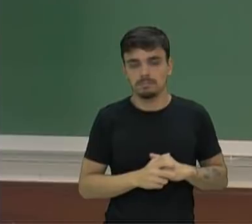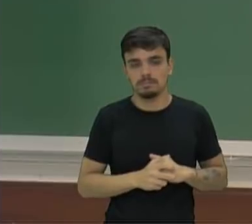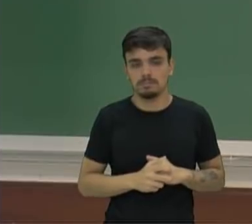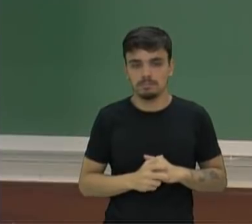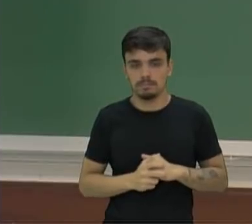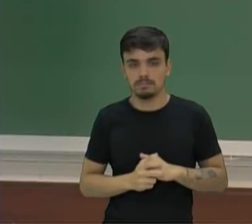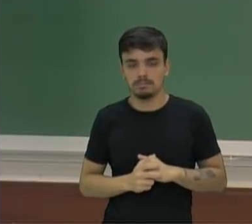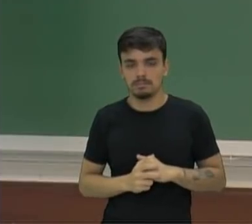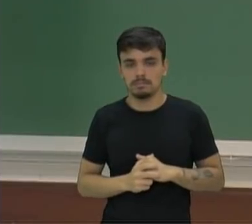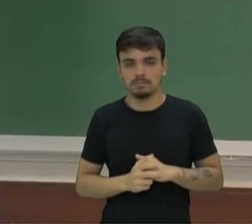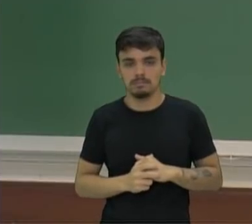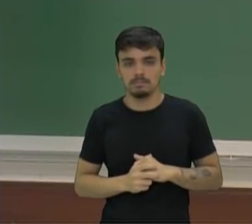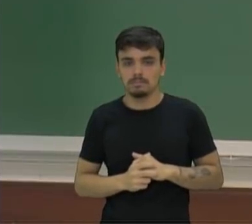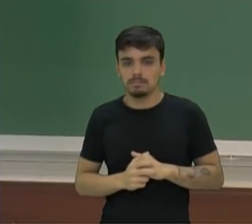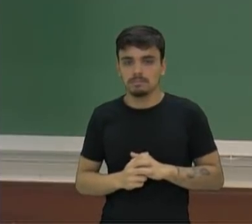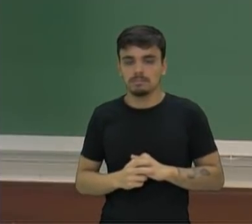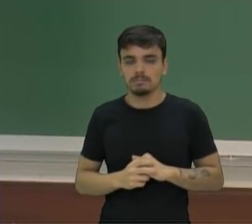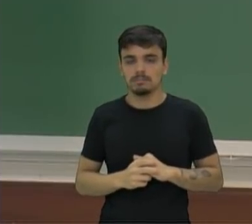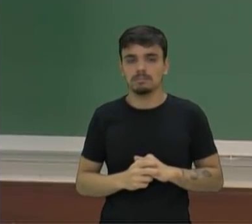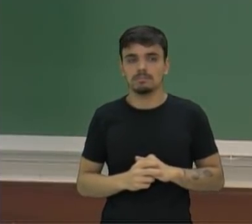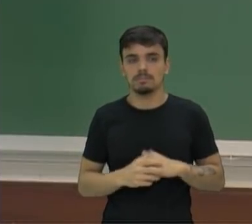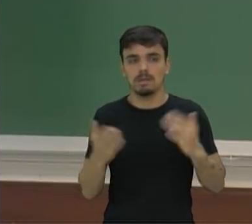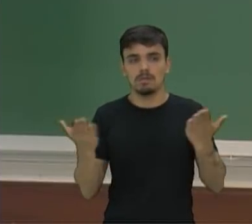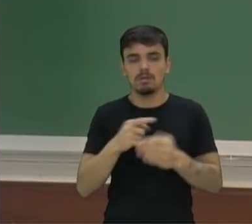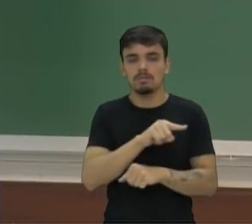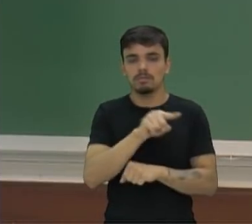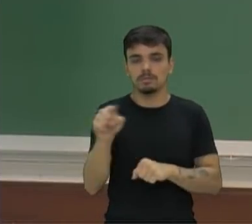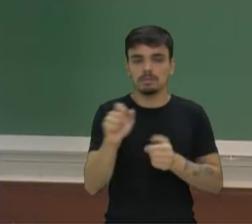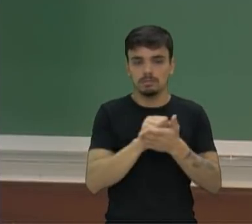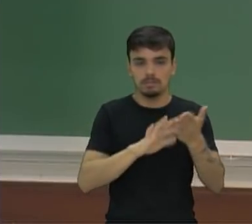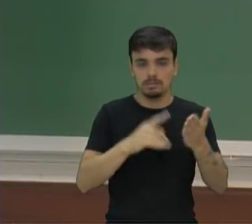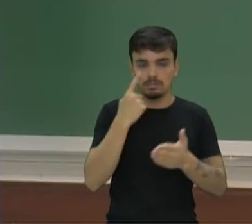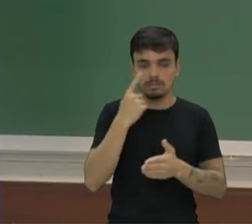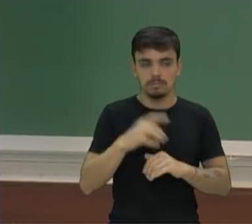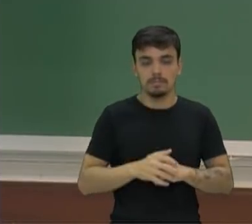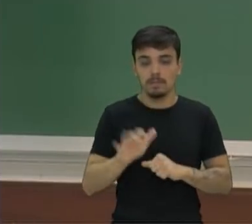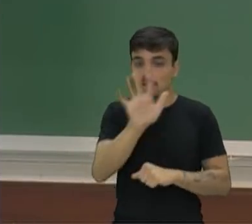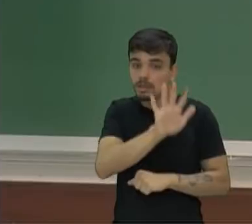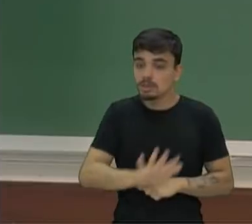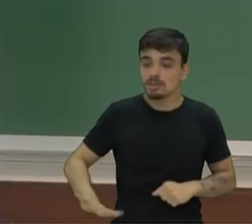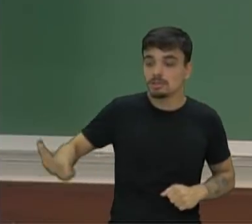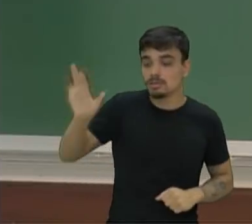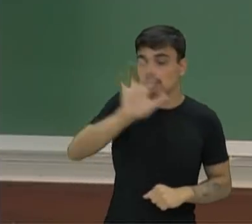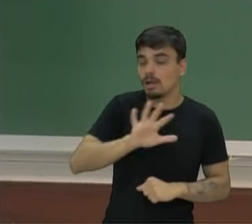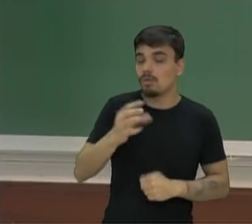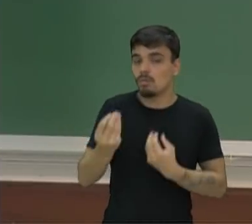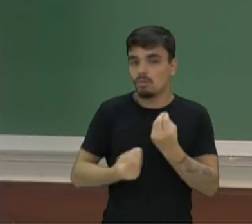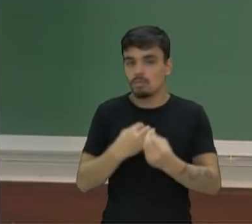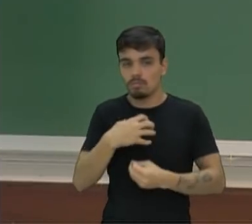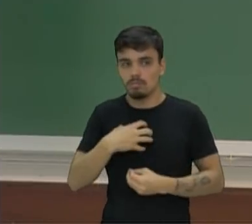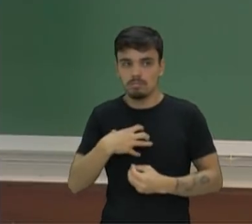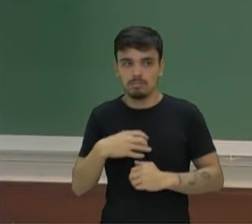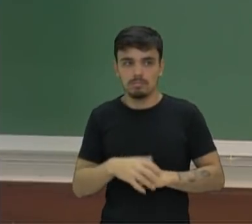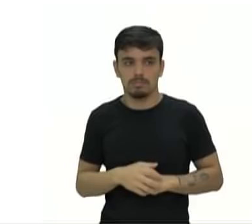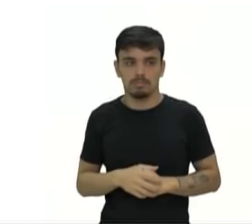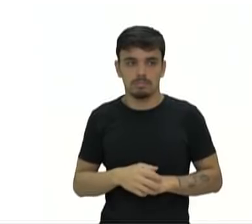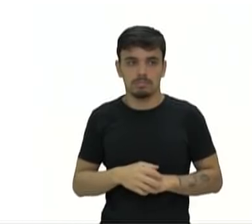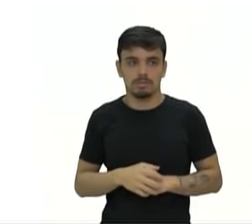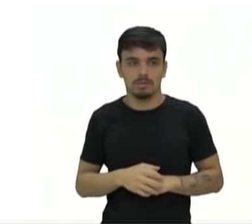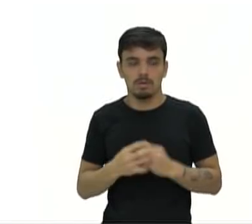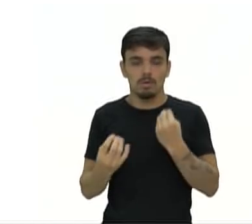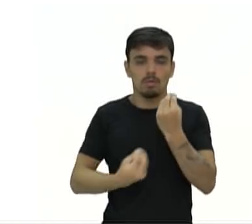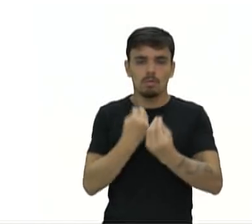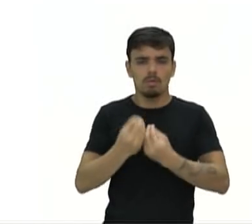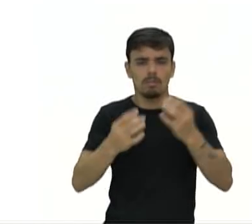200 e pouquinhos anos atrás aí. É com vocês. De modo geral, né? Mostrei uma exceção. Como poderia